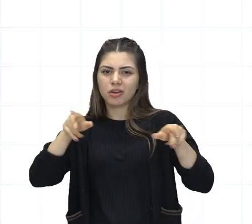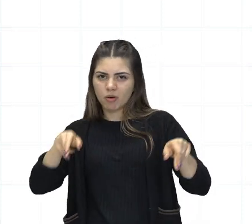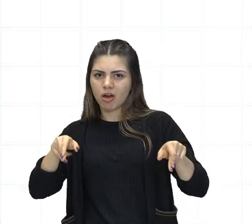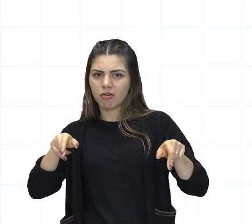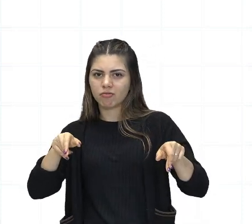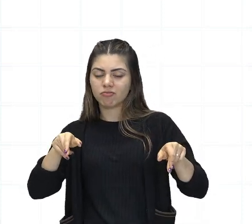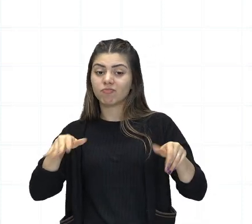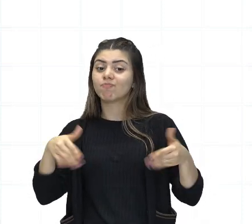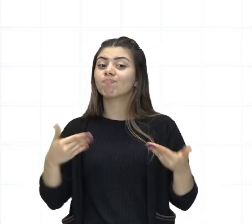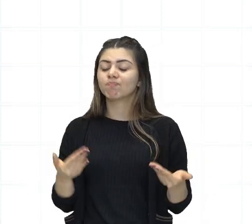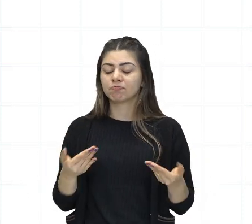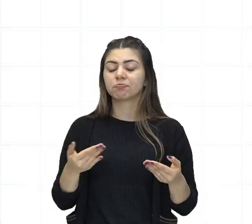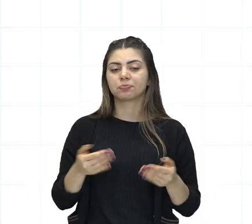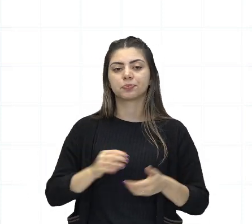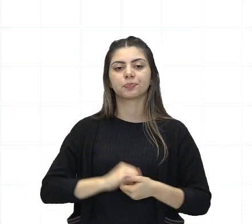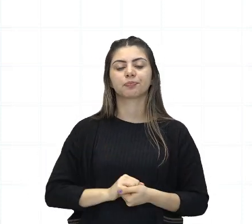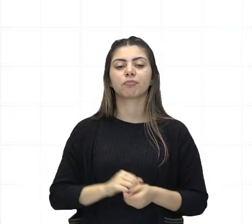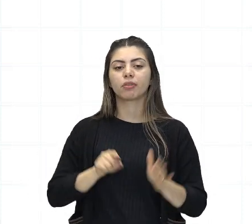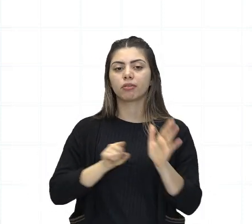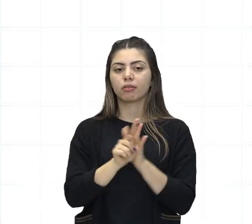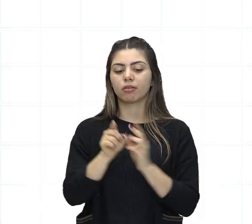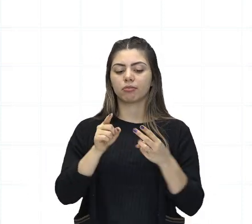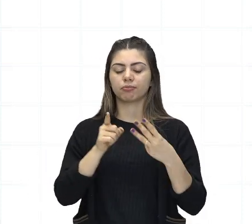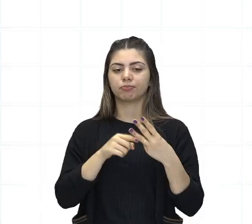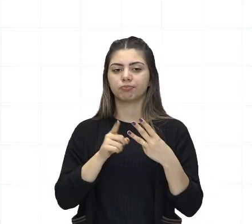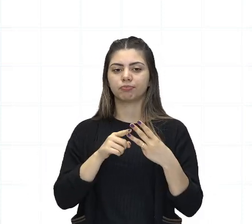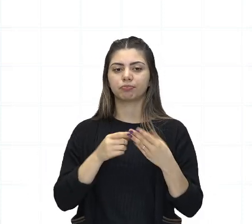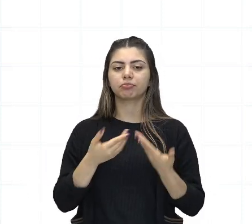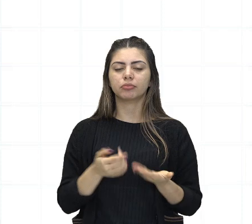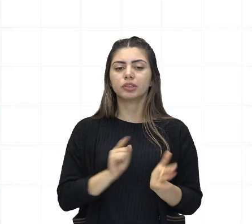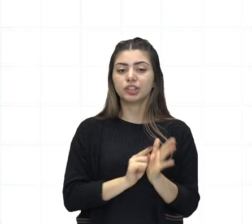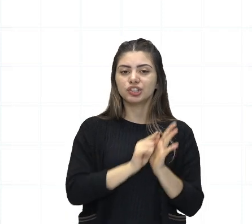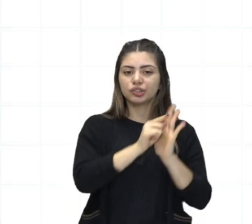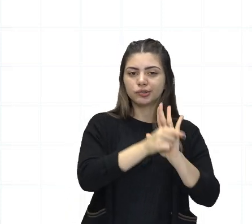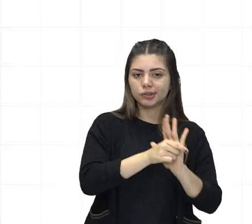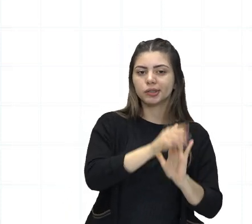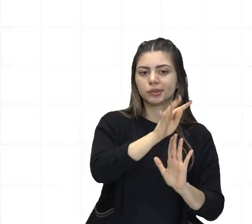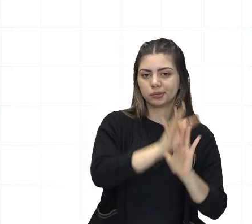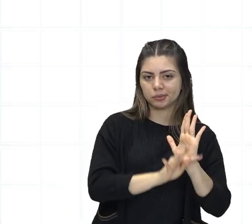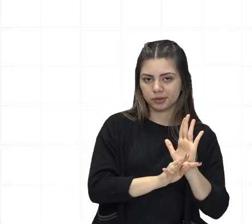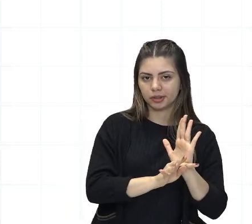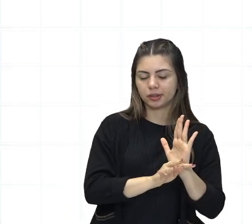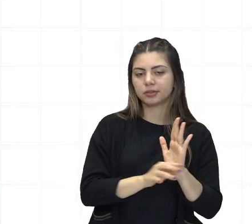textual? E por último, gênero